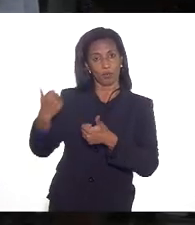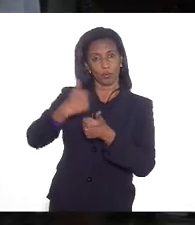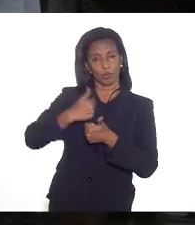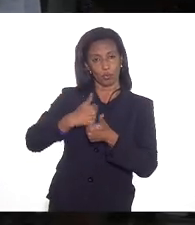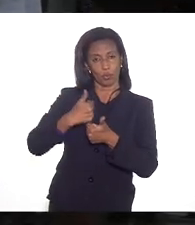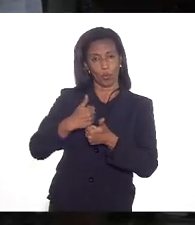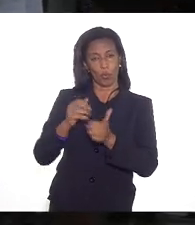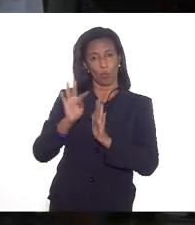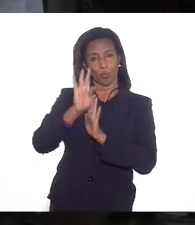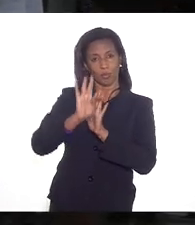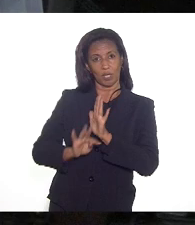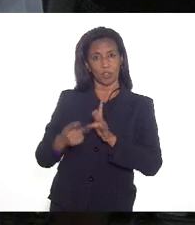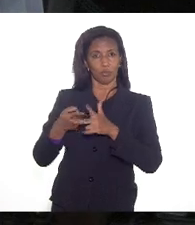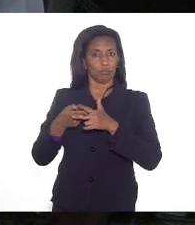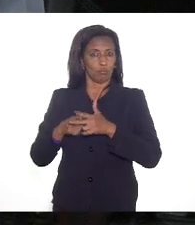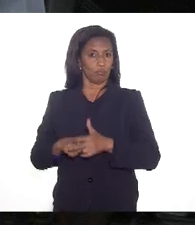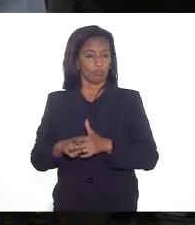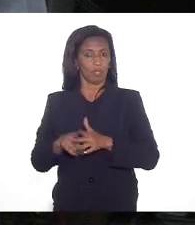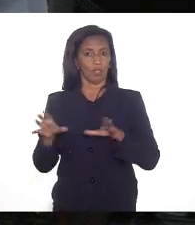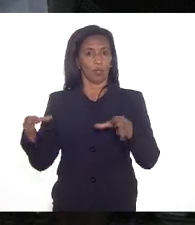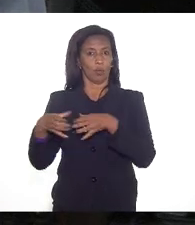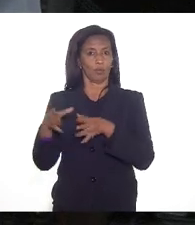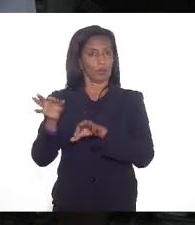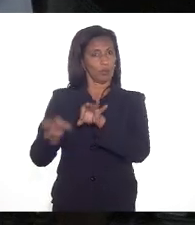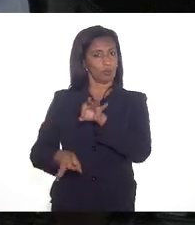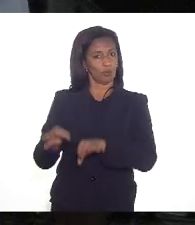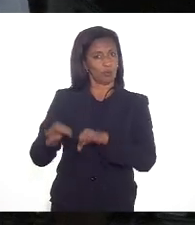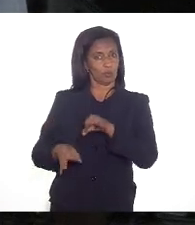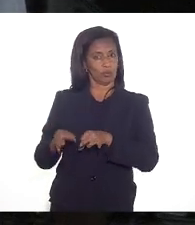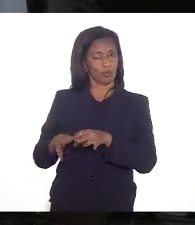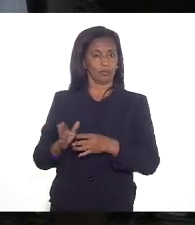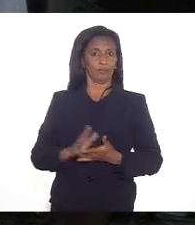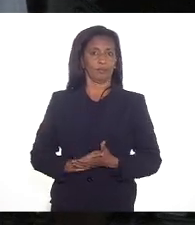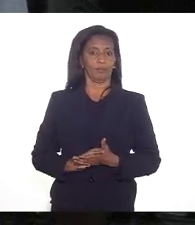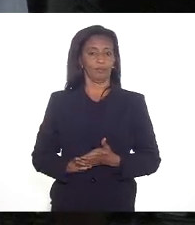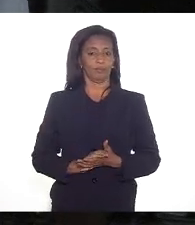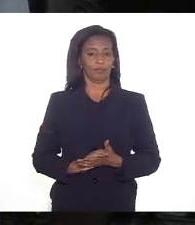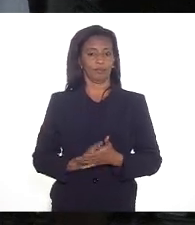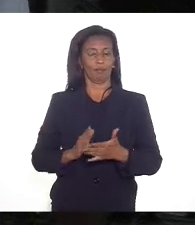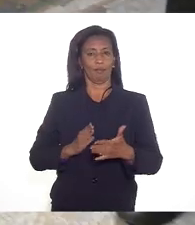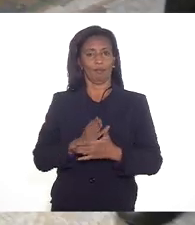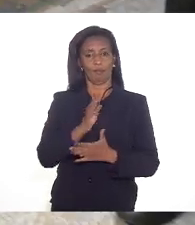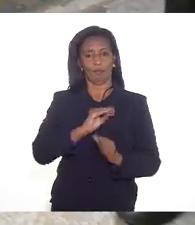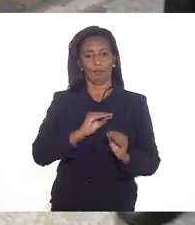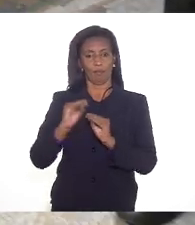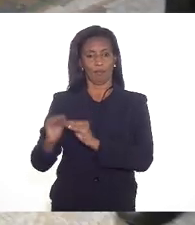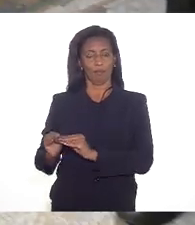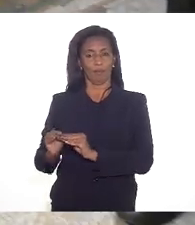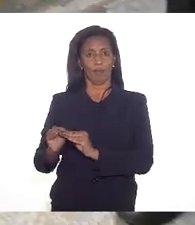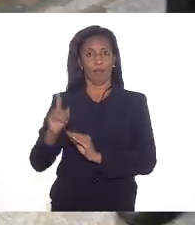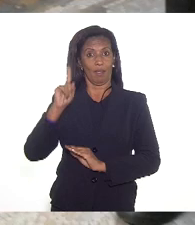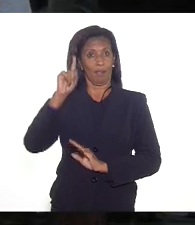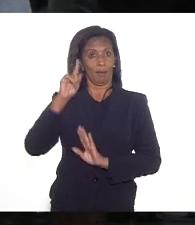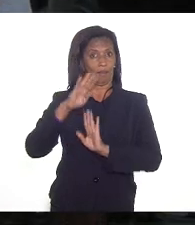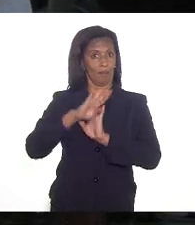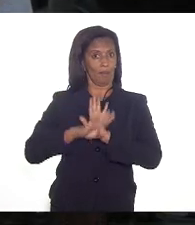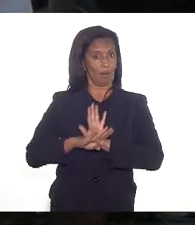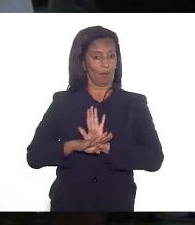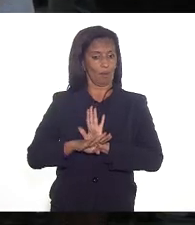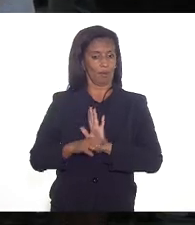substitutivo conforme final de redação da comissão de concessão Justiça seus que aprova resolução aprovada a autora pela ordem presentes